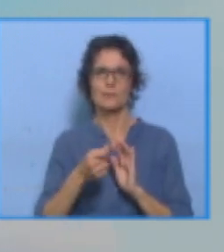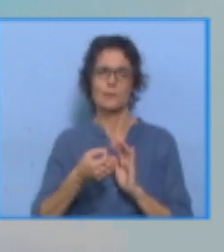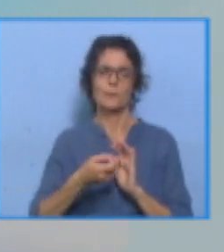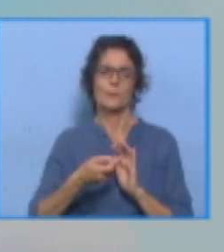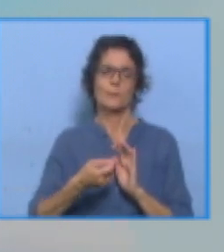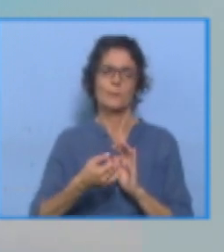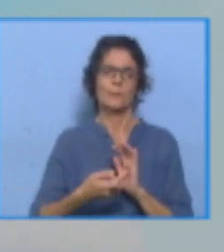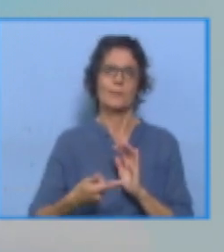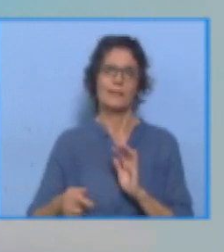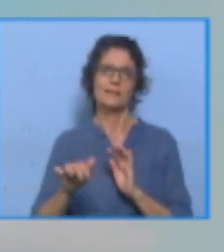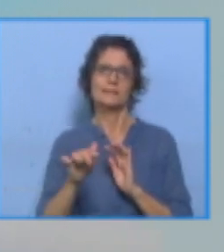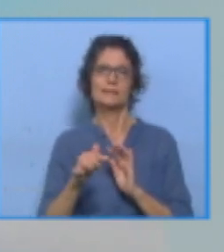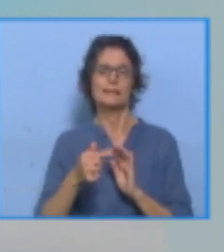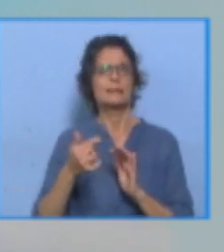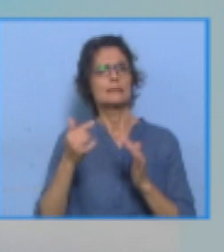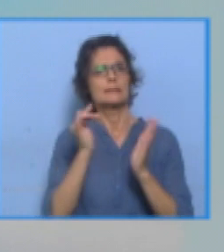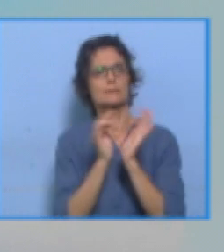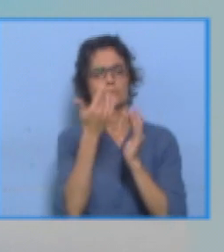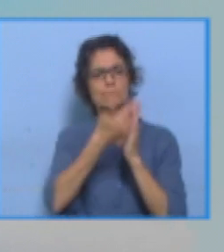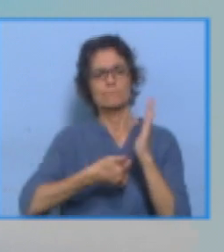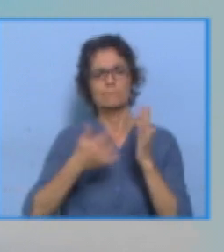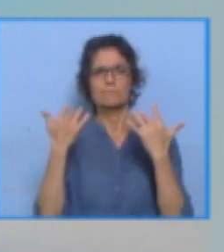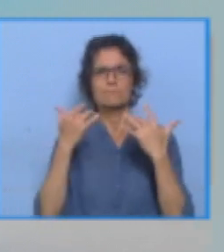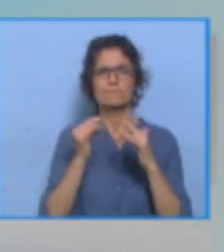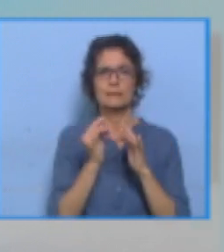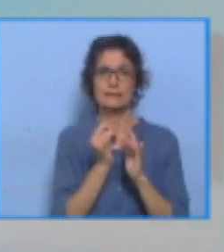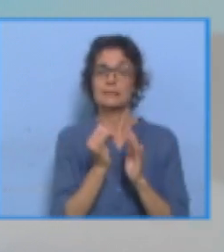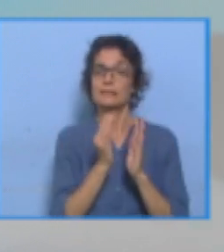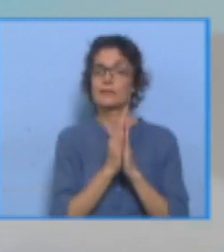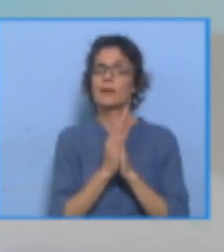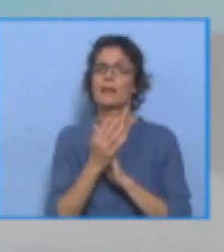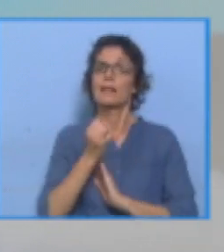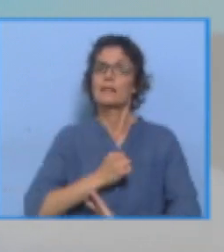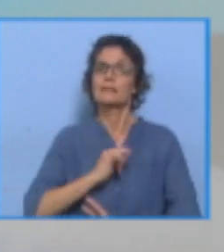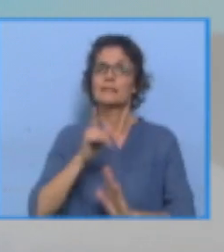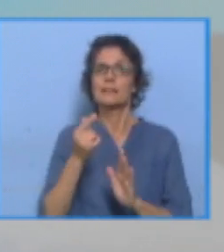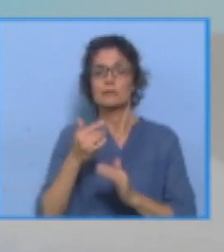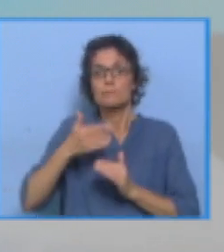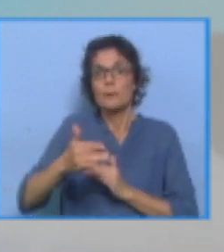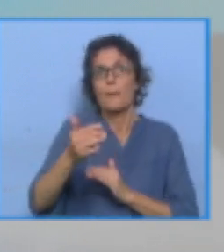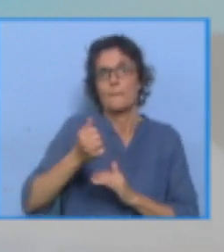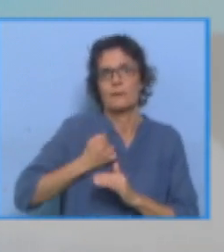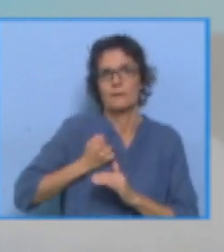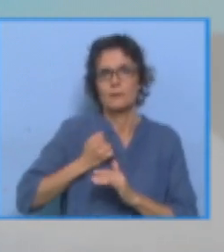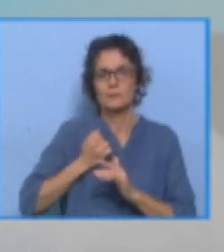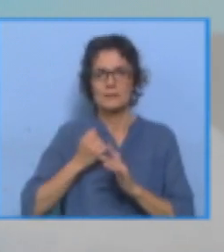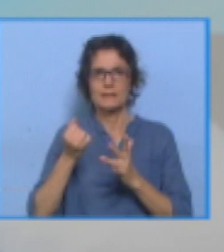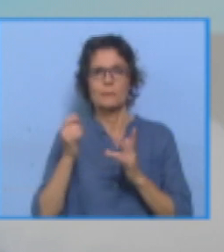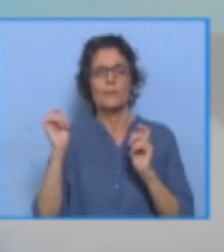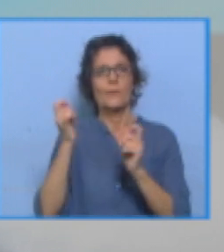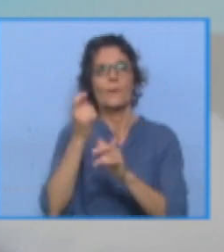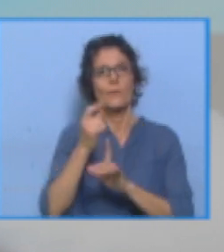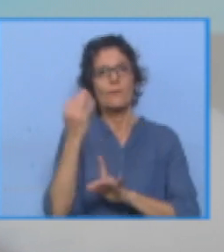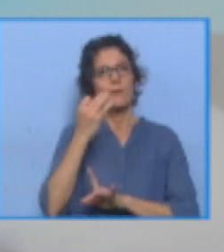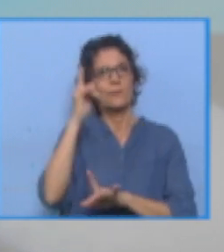agência.eclésia.pt, que é o portal informativo da Igreja Católica. Estamos a poucos dias do Fates Night Out, que no sábado visita o